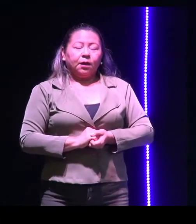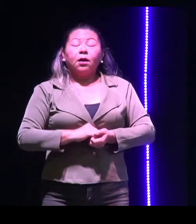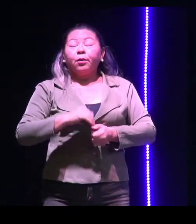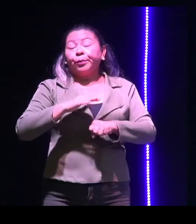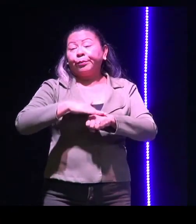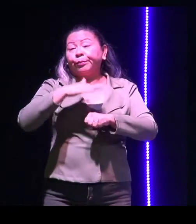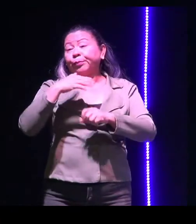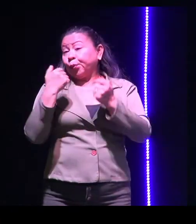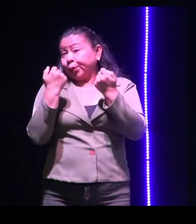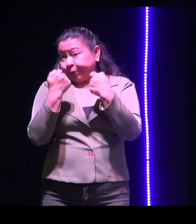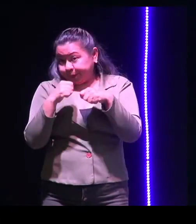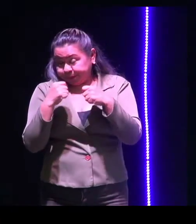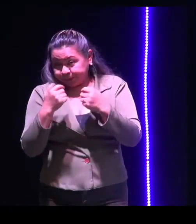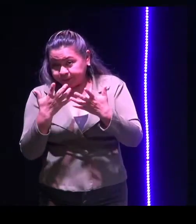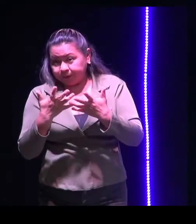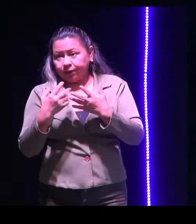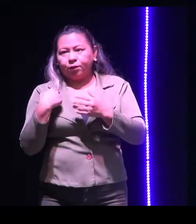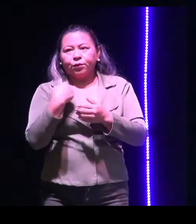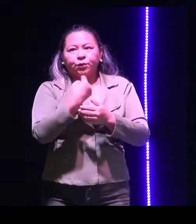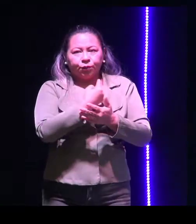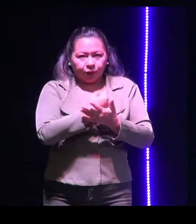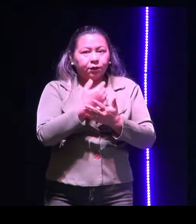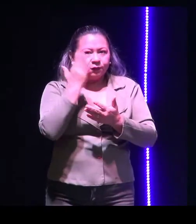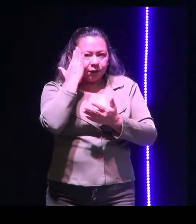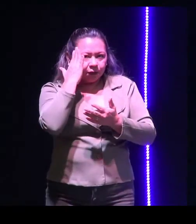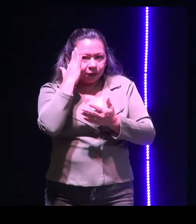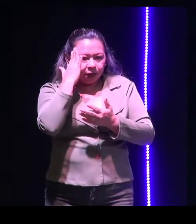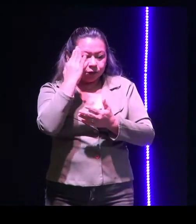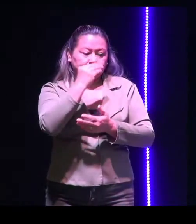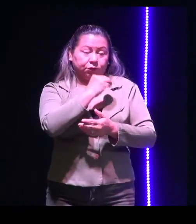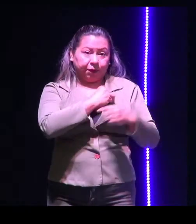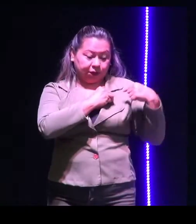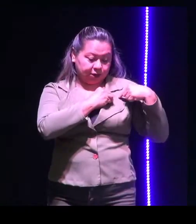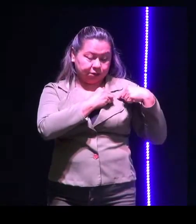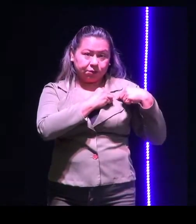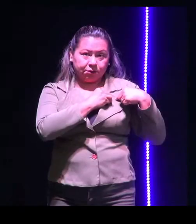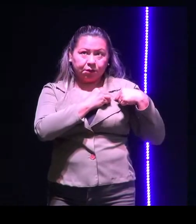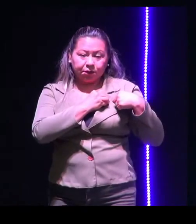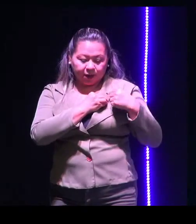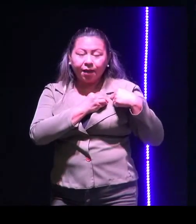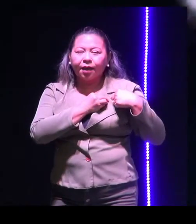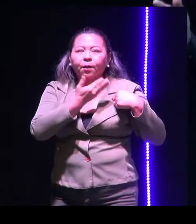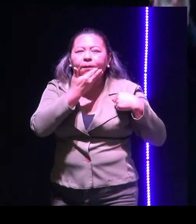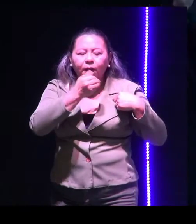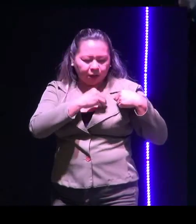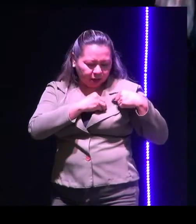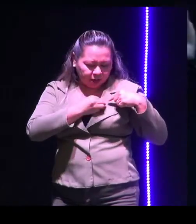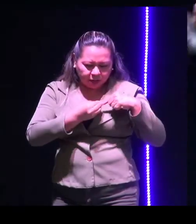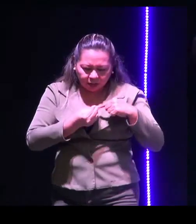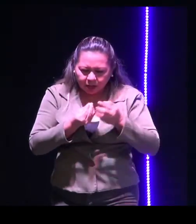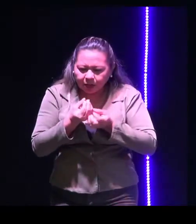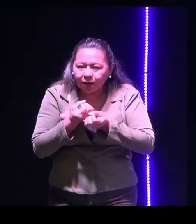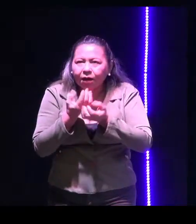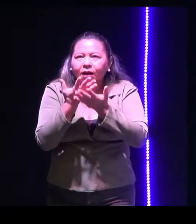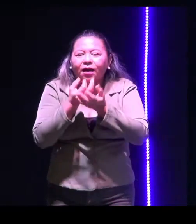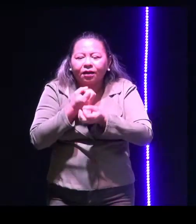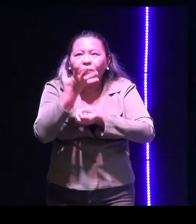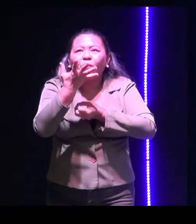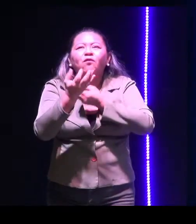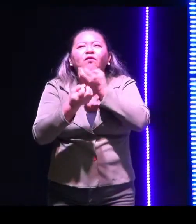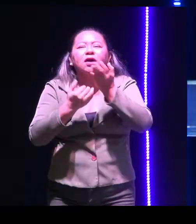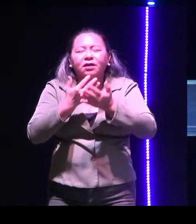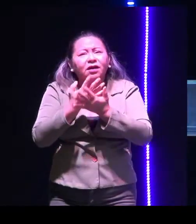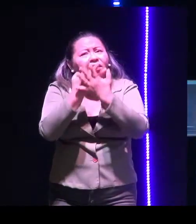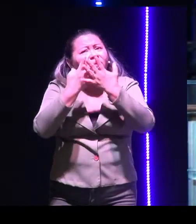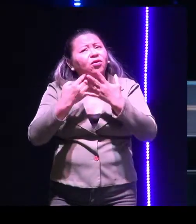maior beneficiado pelos pecados confessados é quem os confessa. O maior beneficiado de quem confessa seus